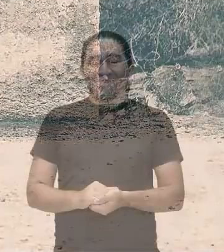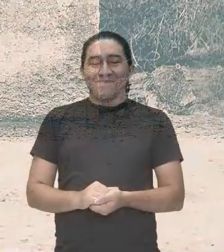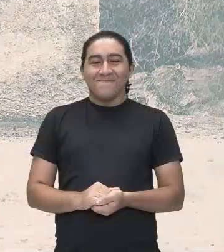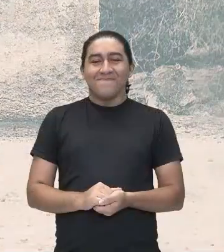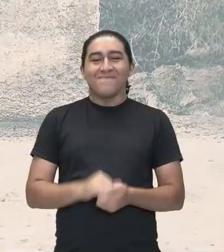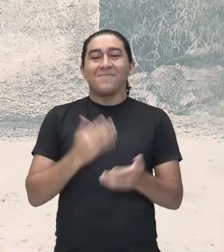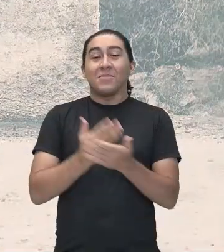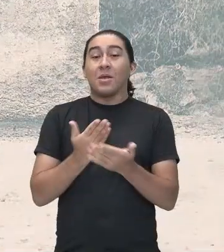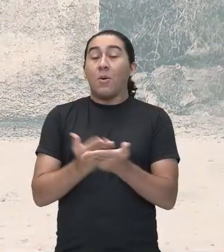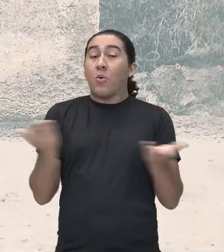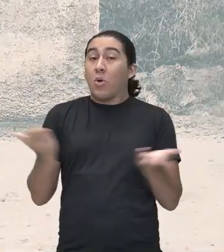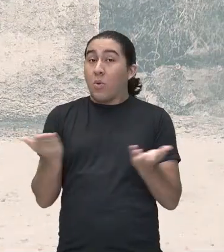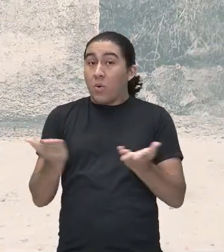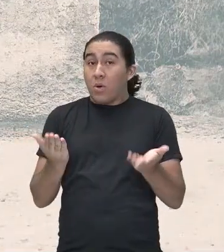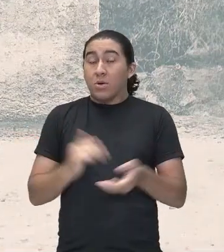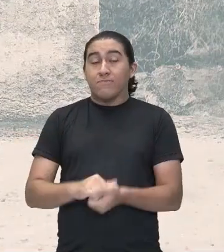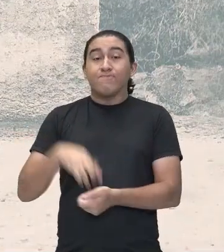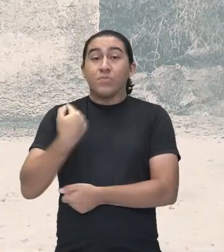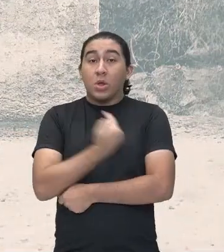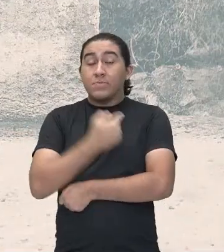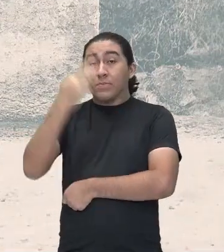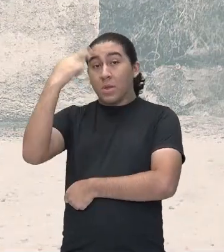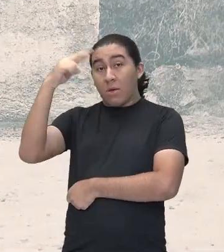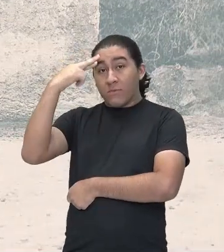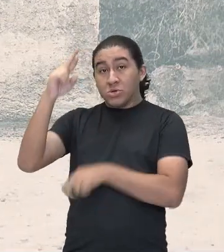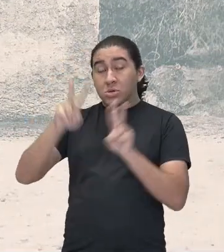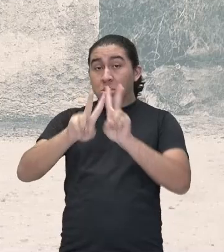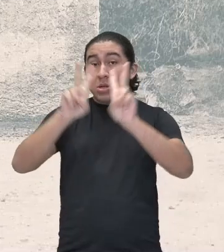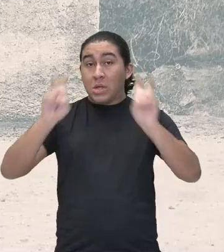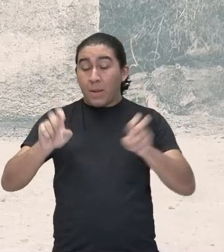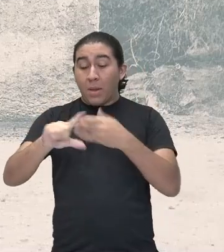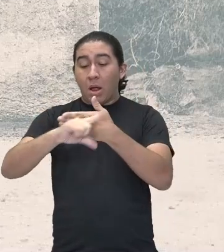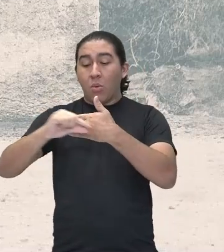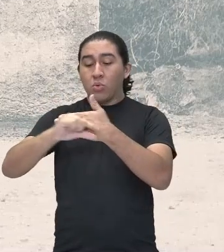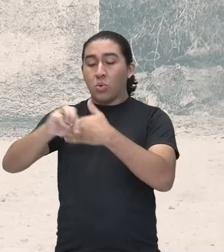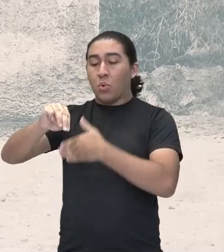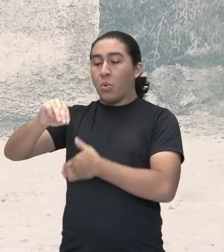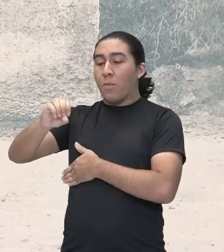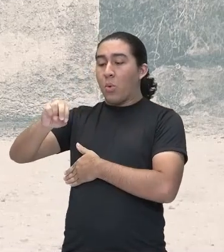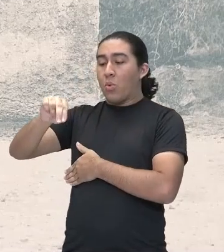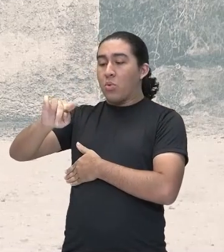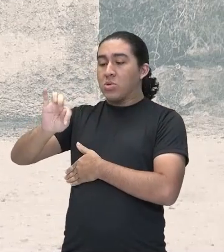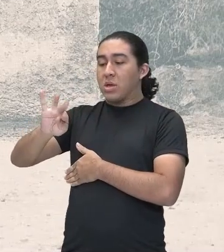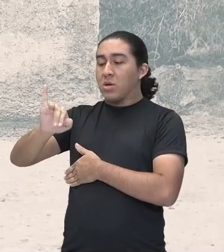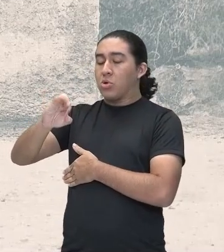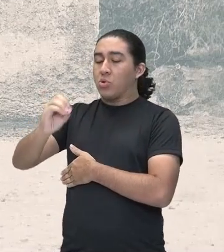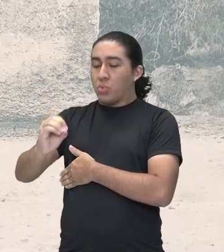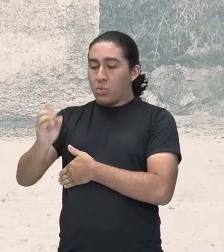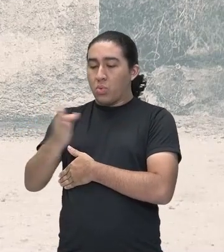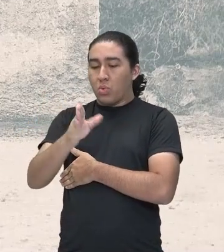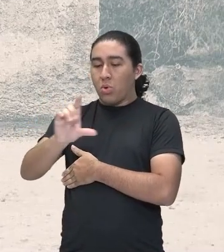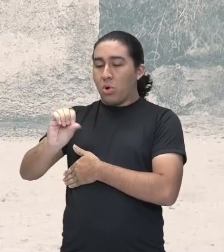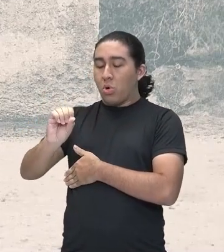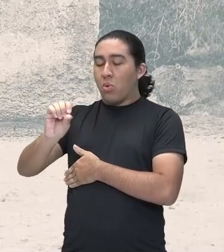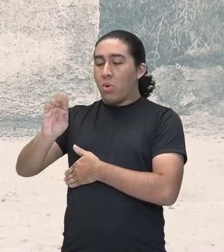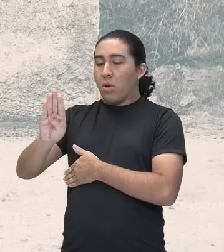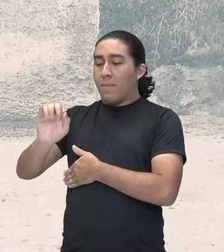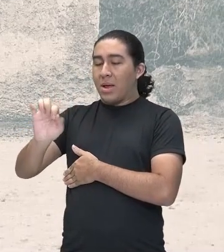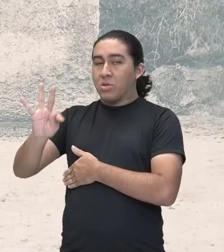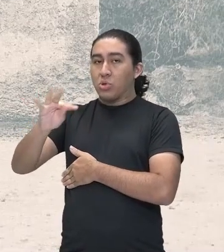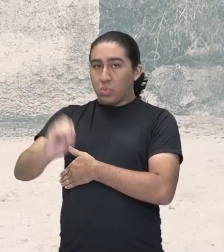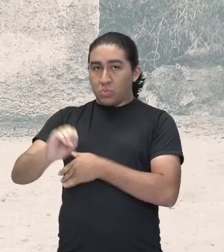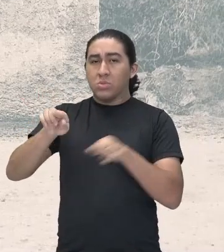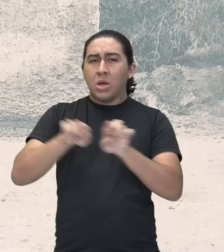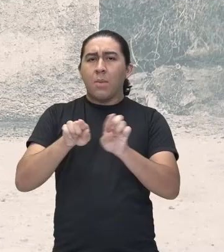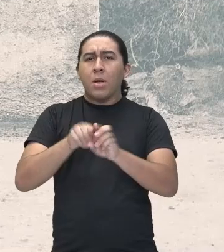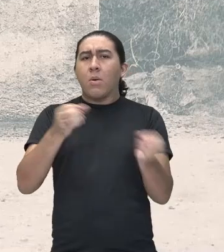Nesta aula, nós vamos refletir sobre Monteiro Lobato e a produção literária deste